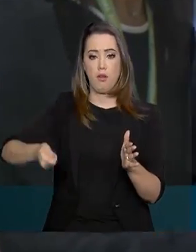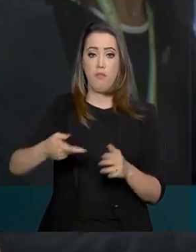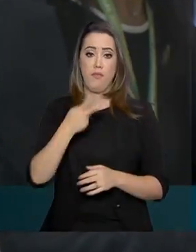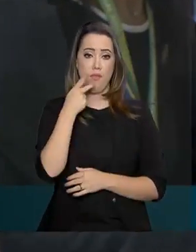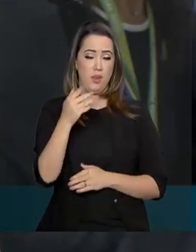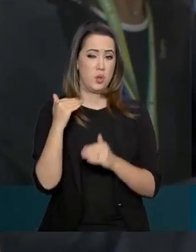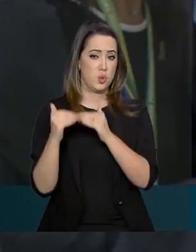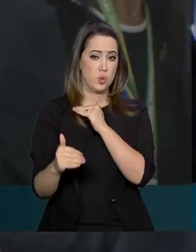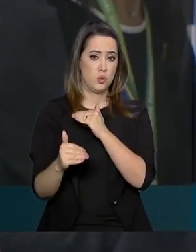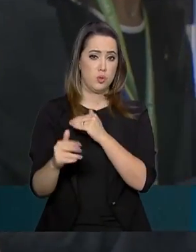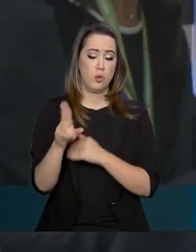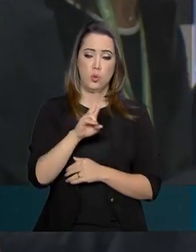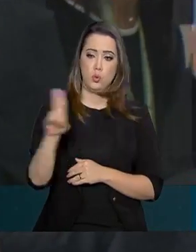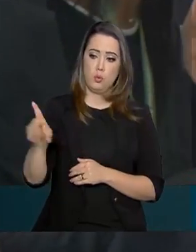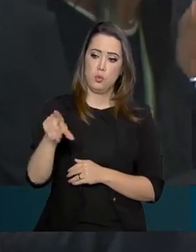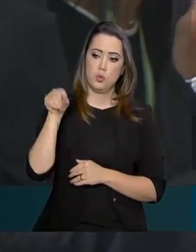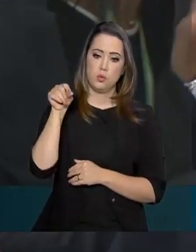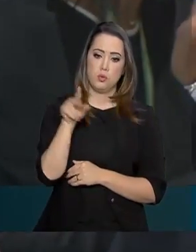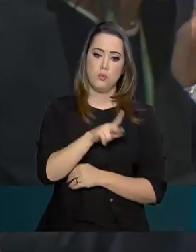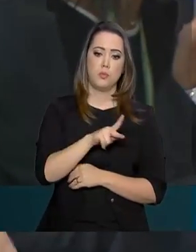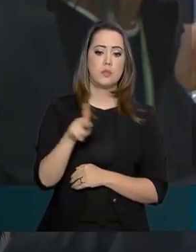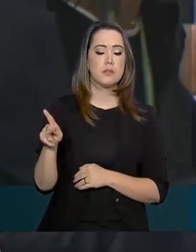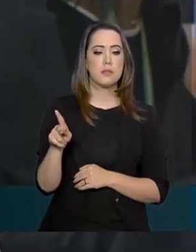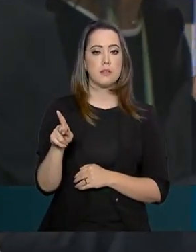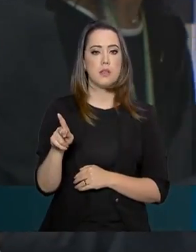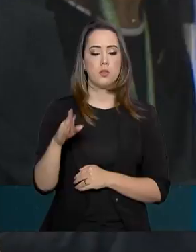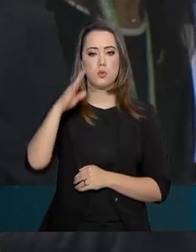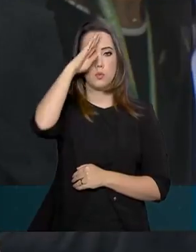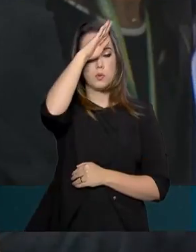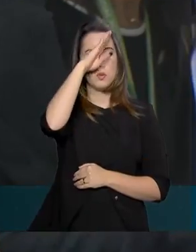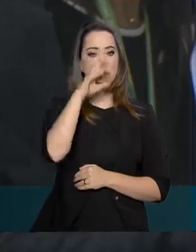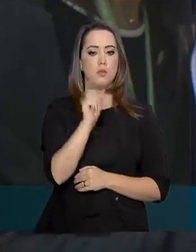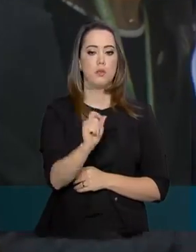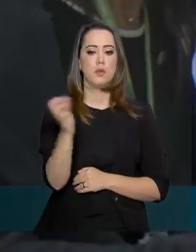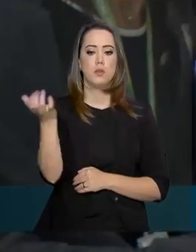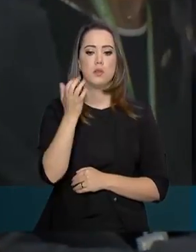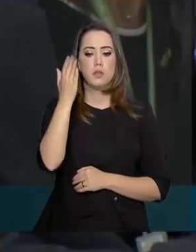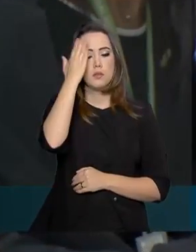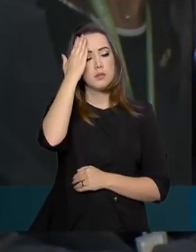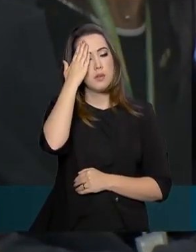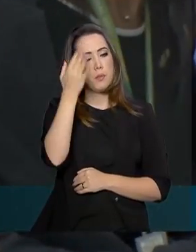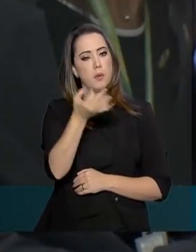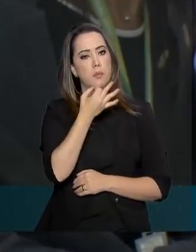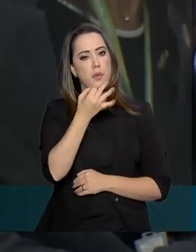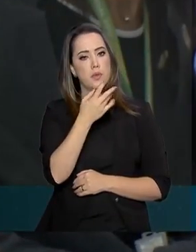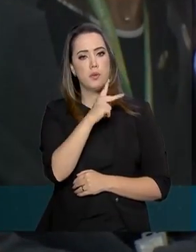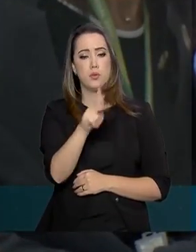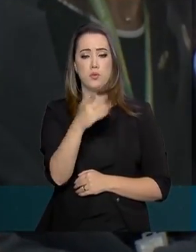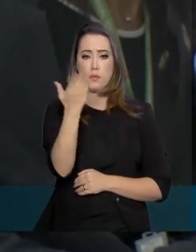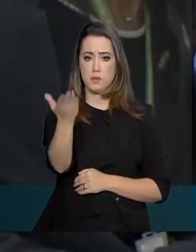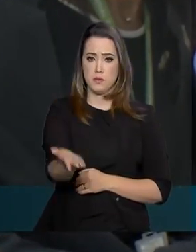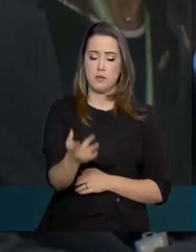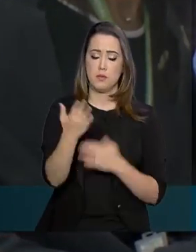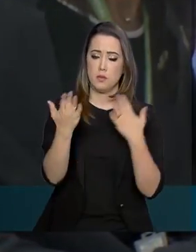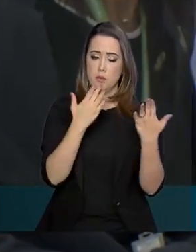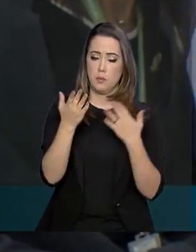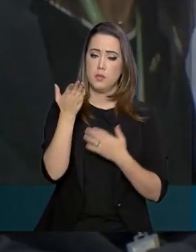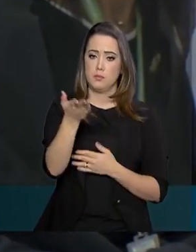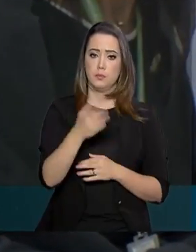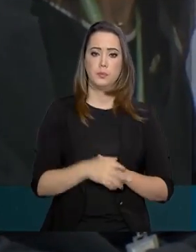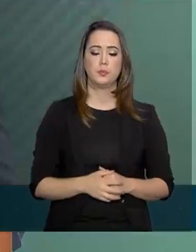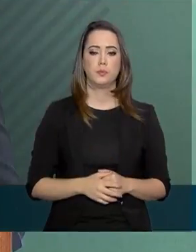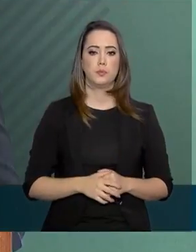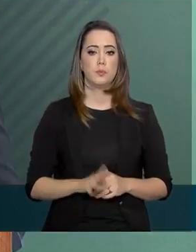o nome indicado pelo presidente bolsonaro queria saber o posicionamento de vocês em relação a isso a